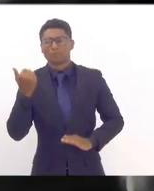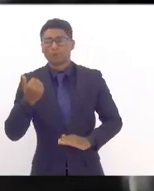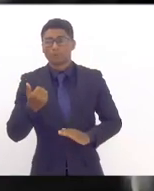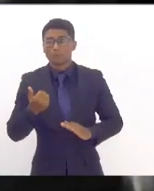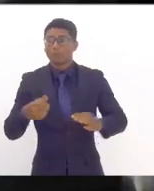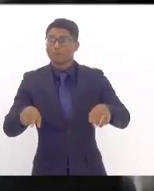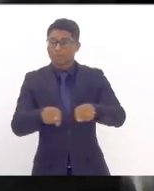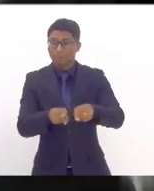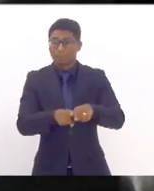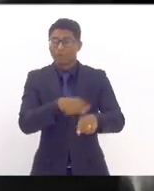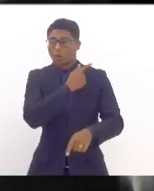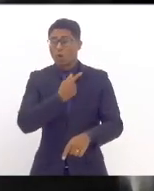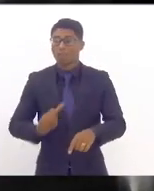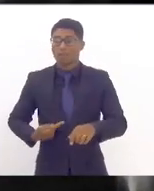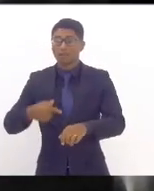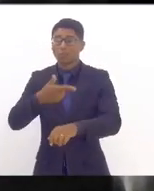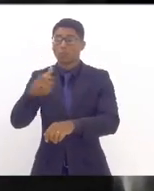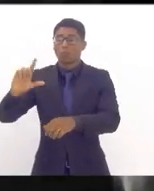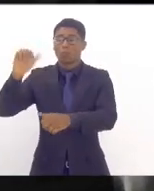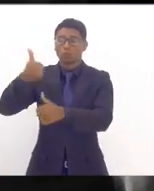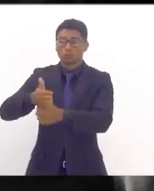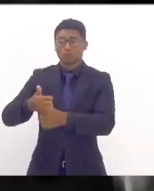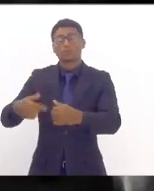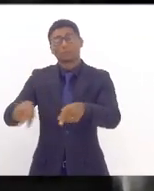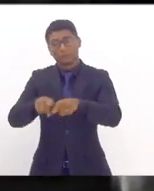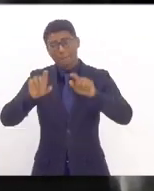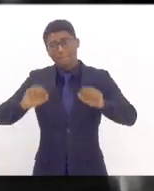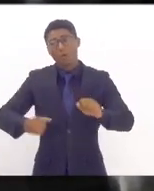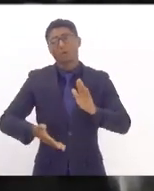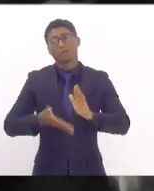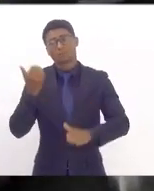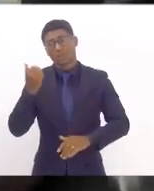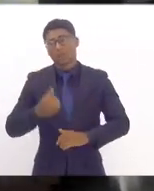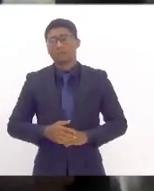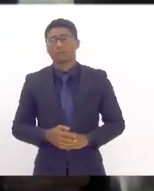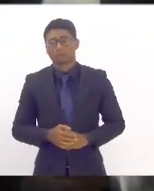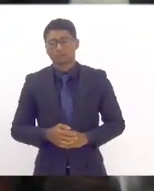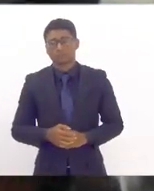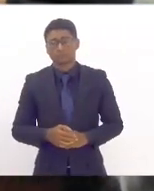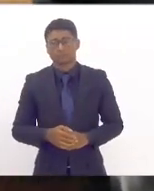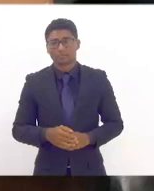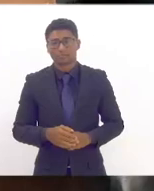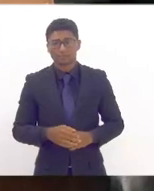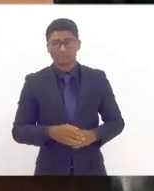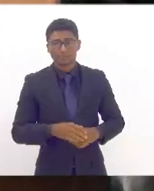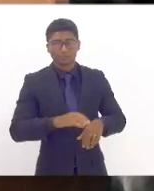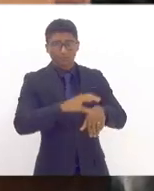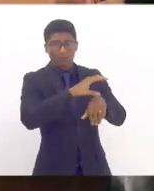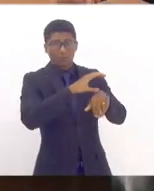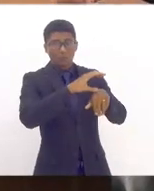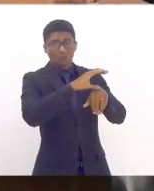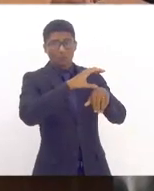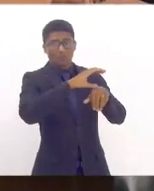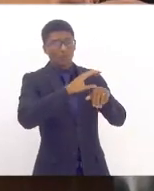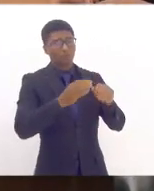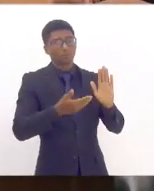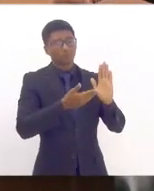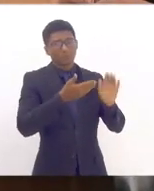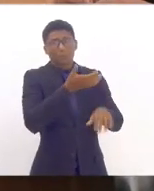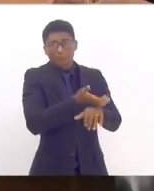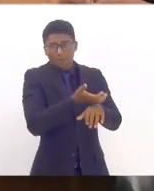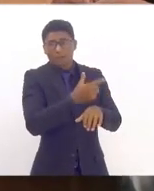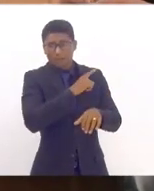ficar dependendo de uma resolução quando uma matéria constitucional esse que é o grande risco isso não